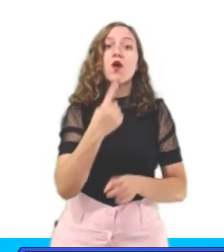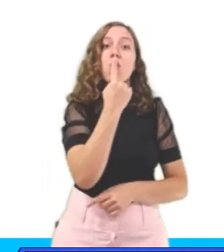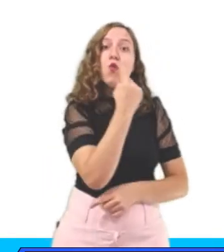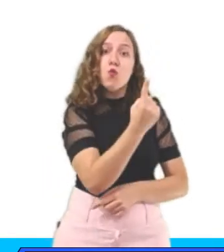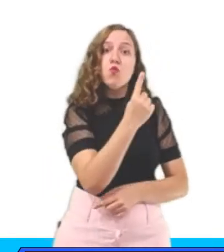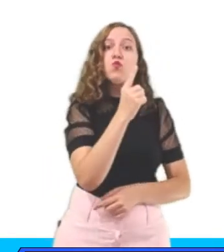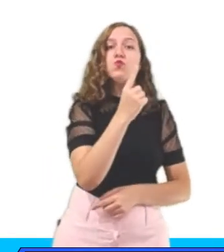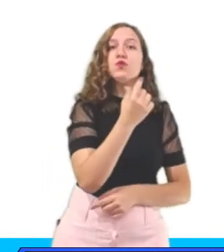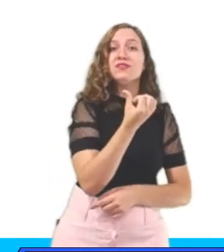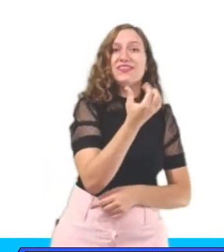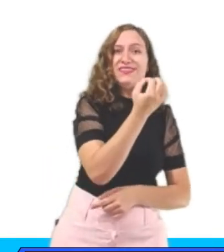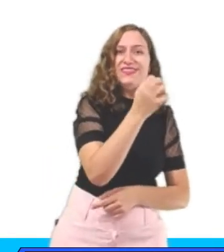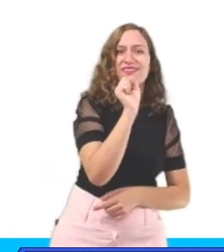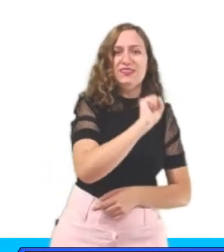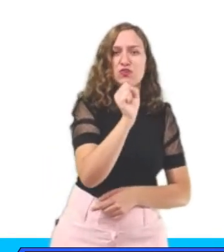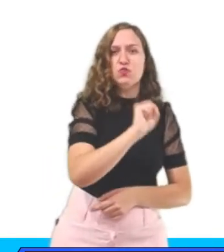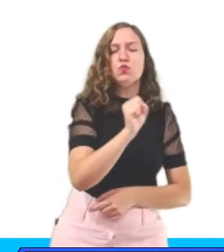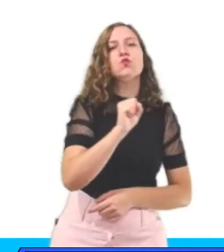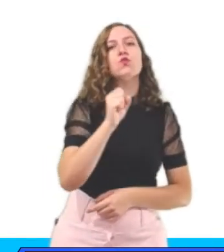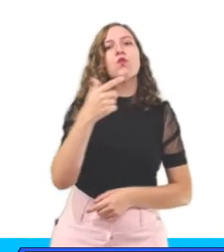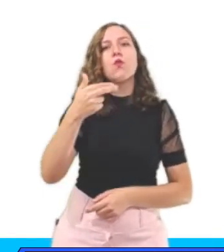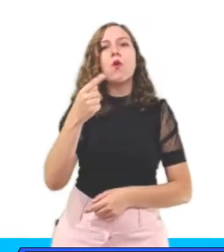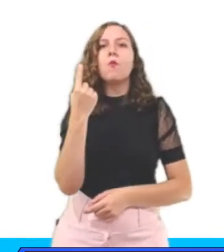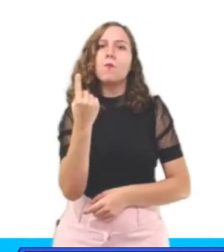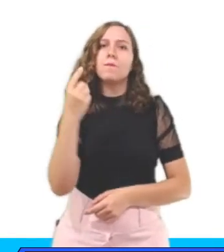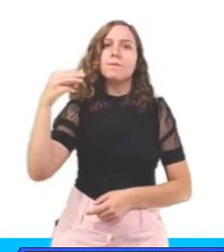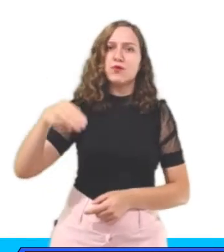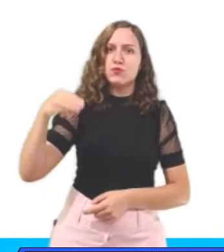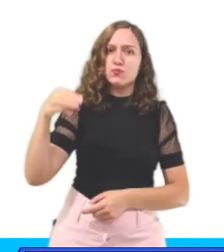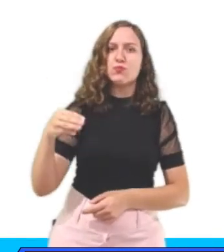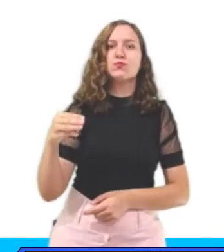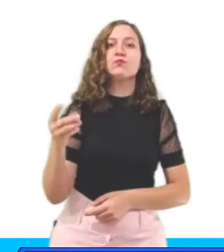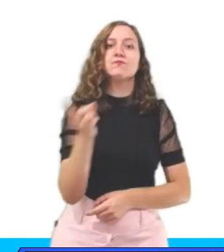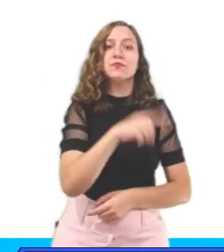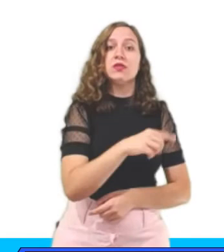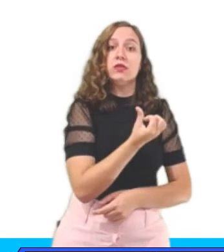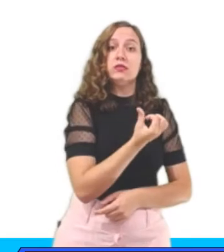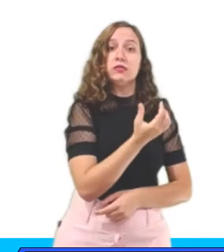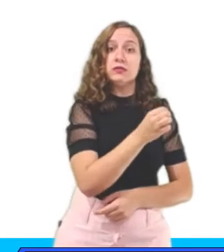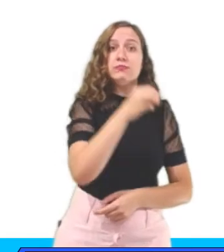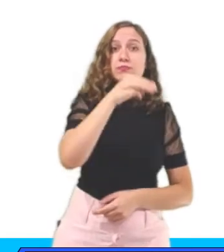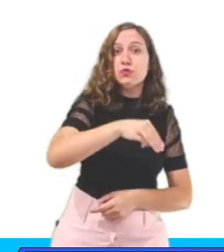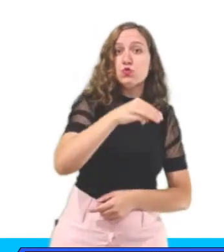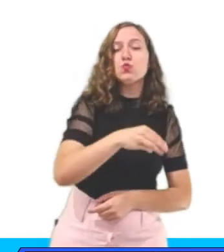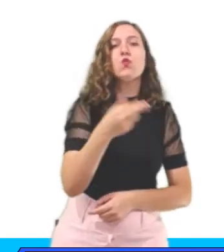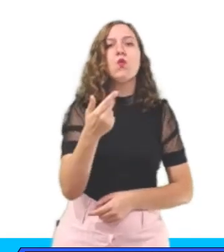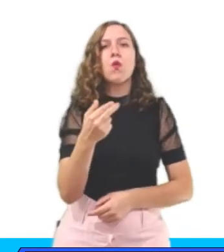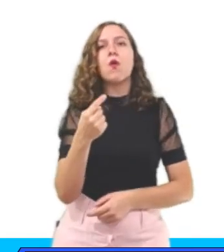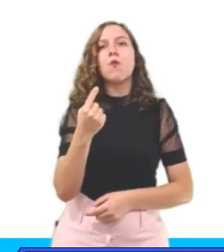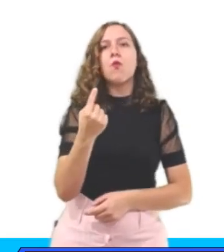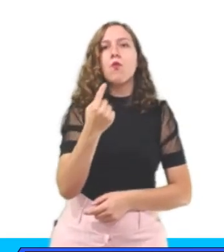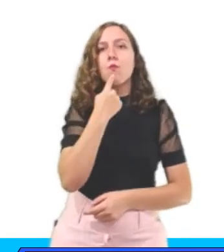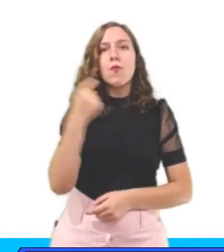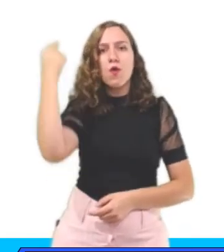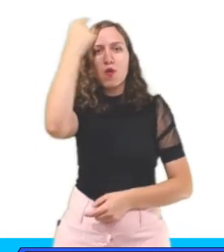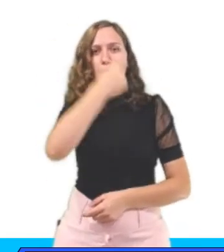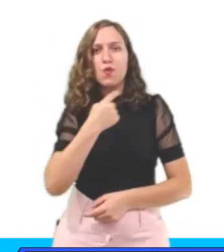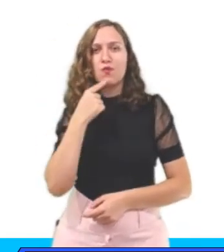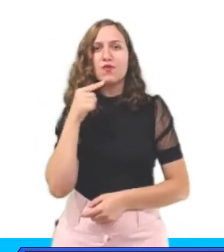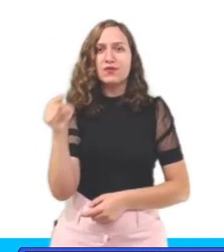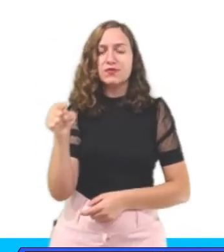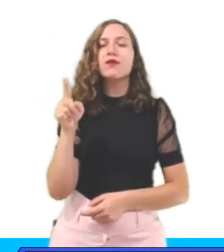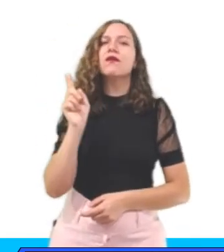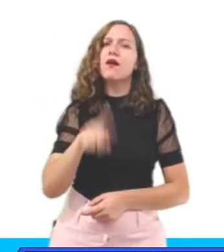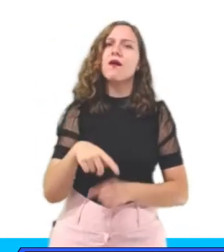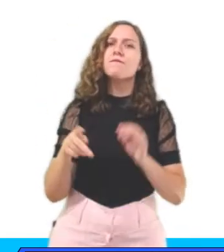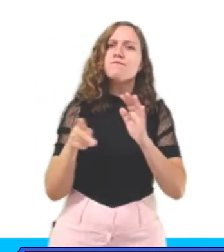60 minutos equivalem a 1 hora. Isso veio lá da influência de contagem de base 5 ou de base